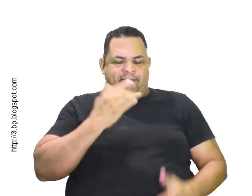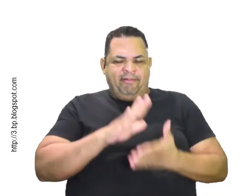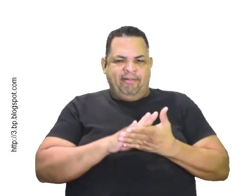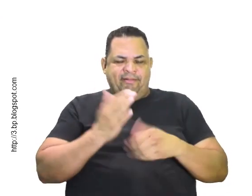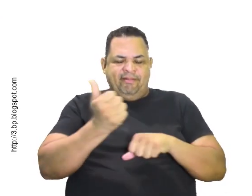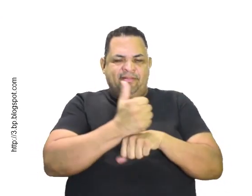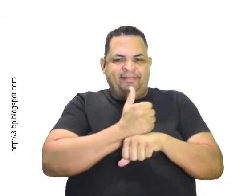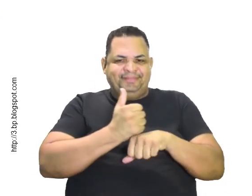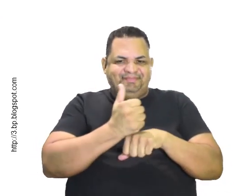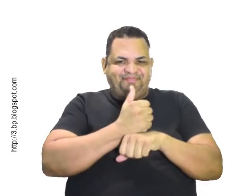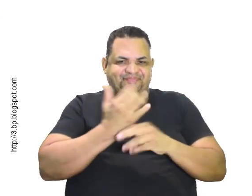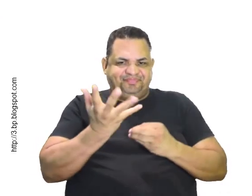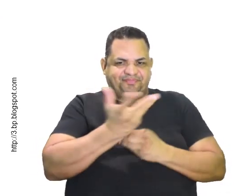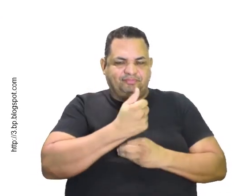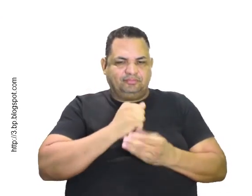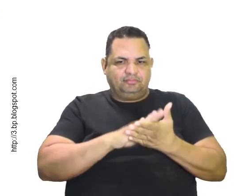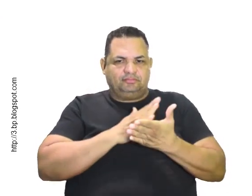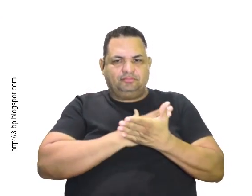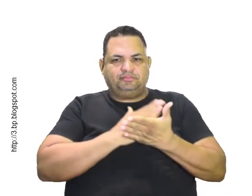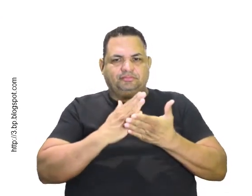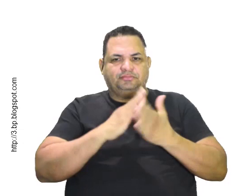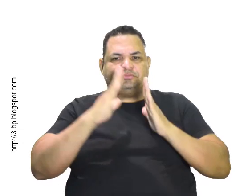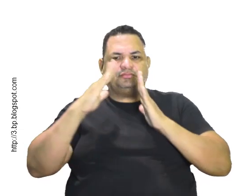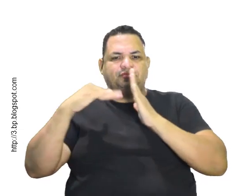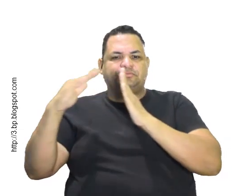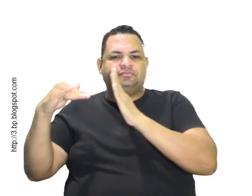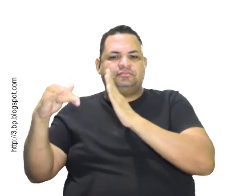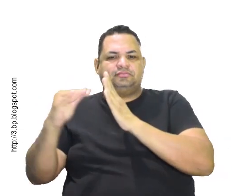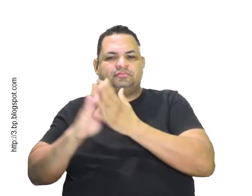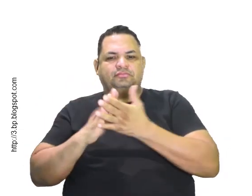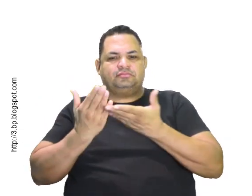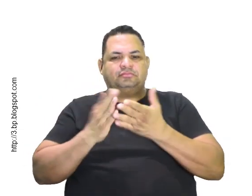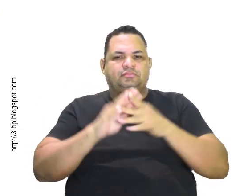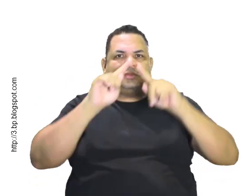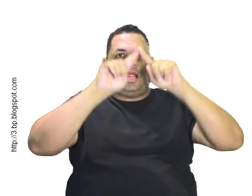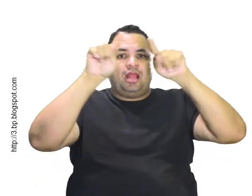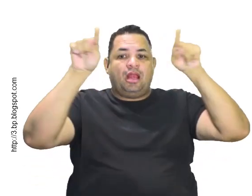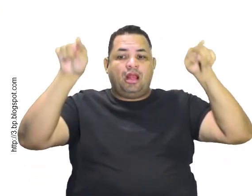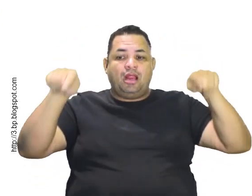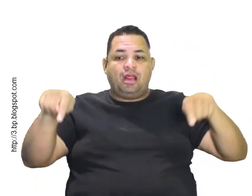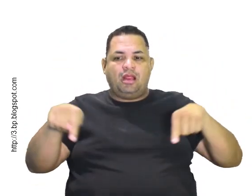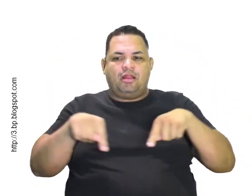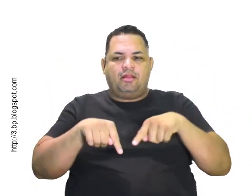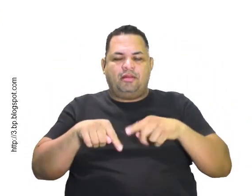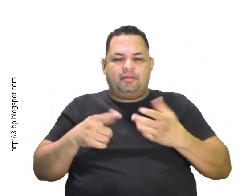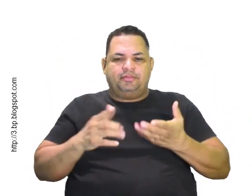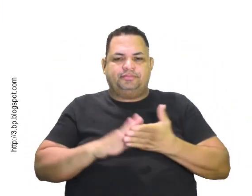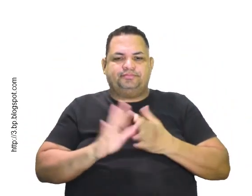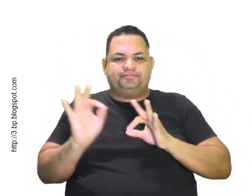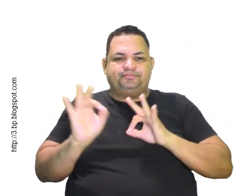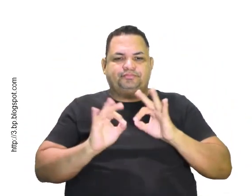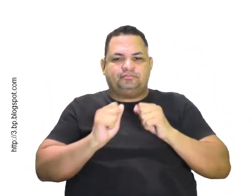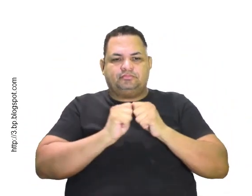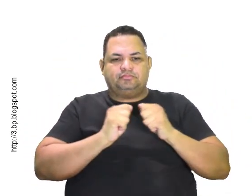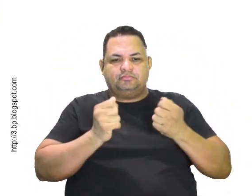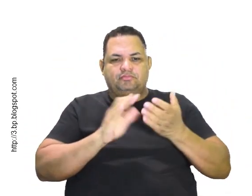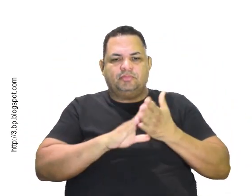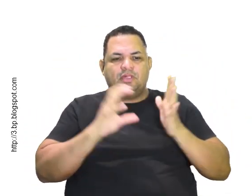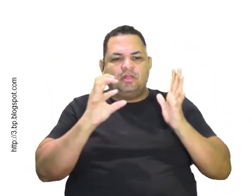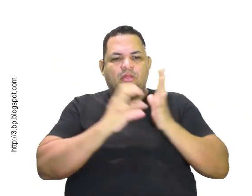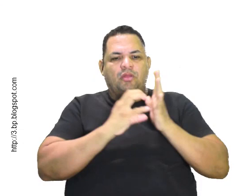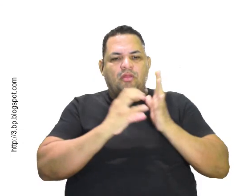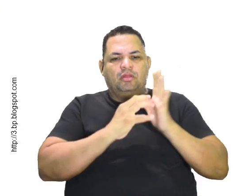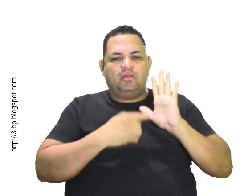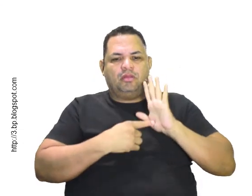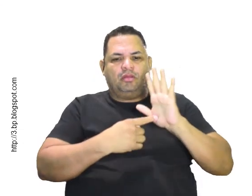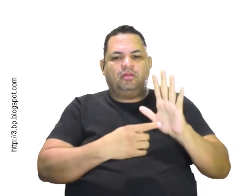começam a produzir suas obras de pintura em grandes telas, numa forma simbólica